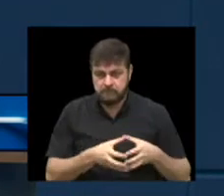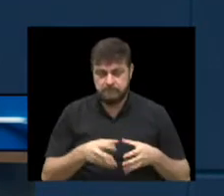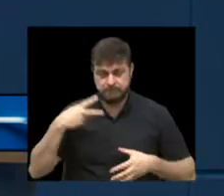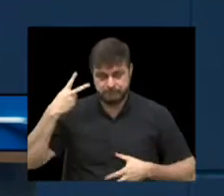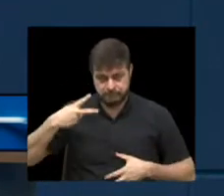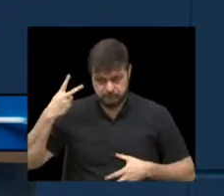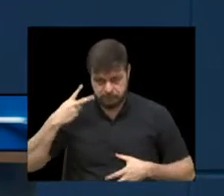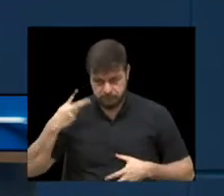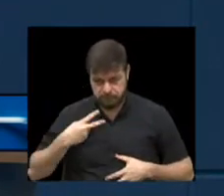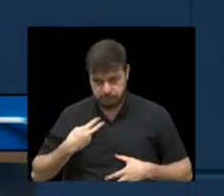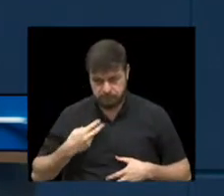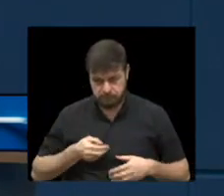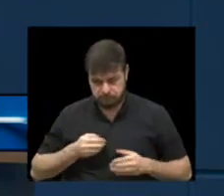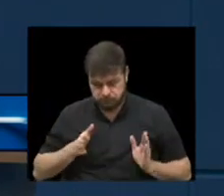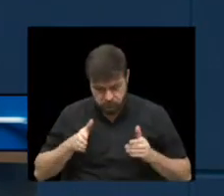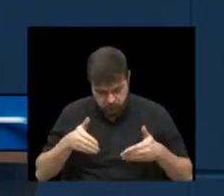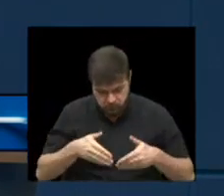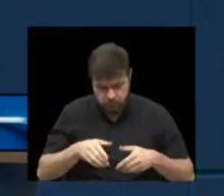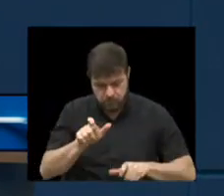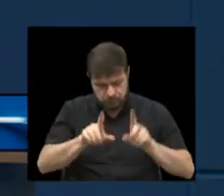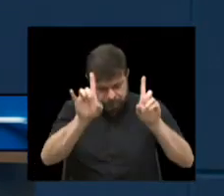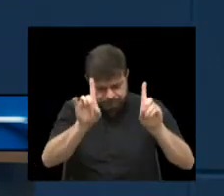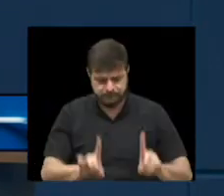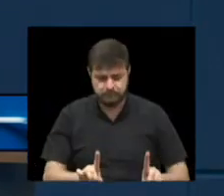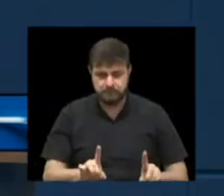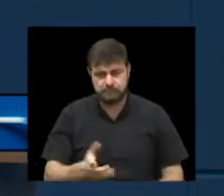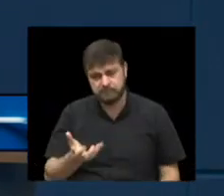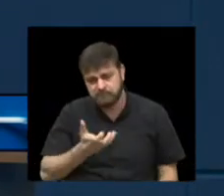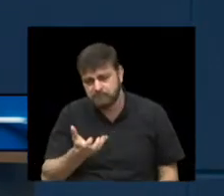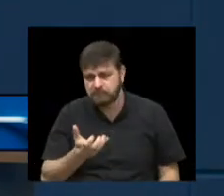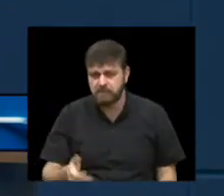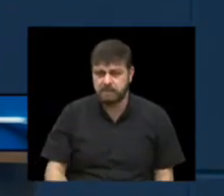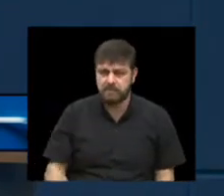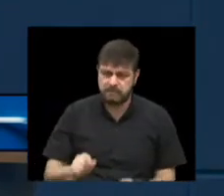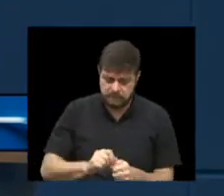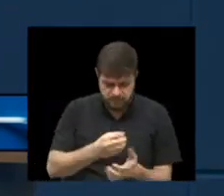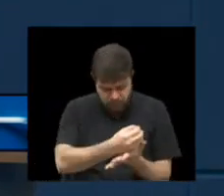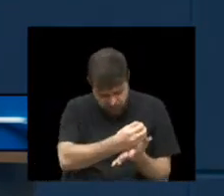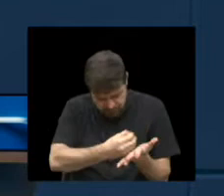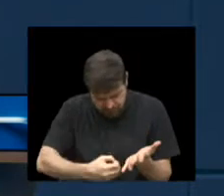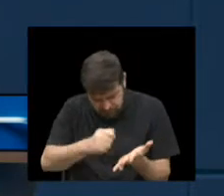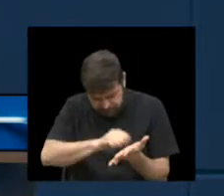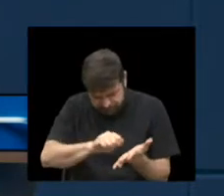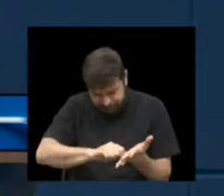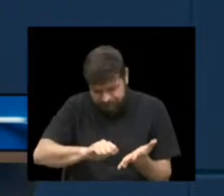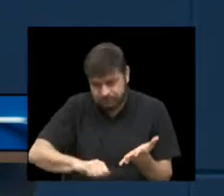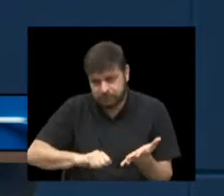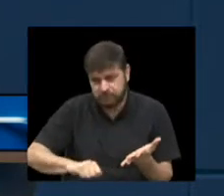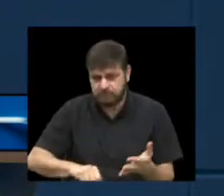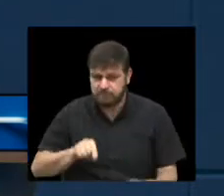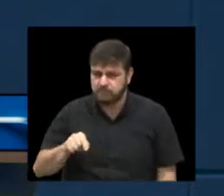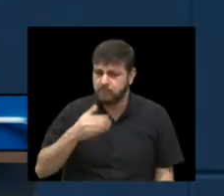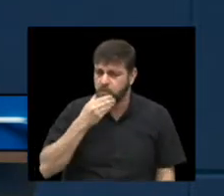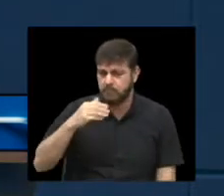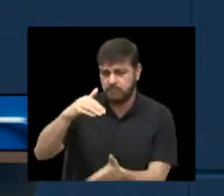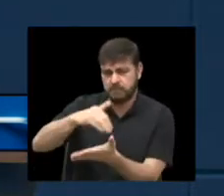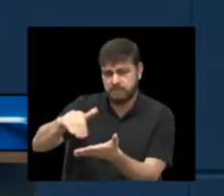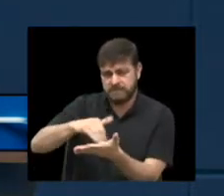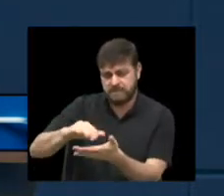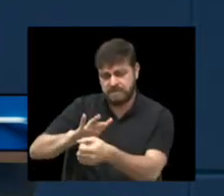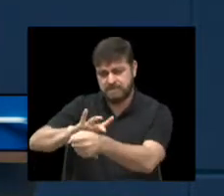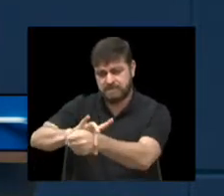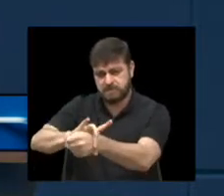que tentar fazer com que... Vou fazer um ofício para que o secretário de Segurança, o Dr.